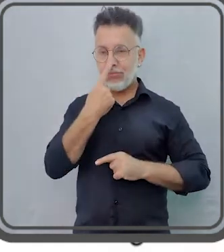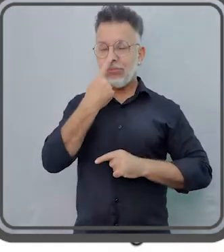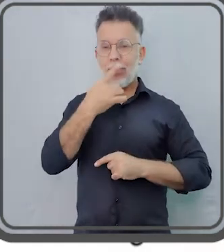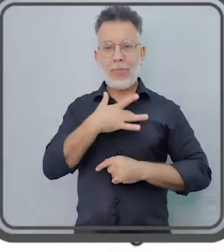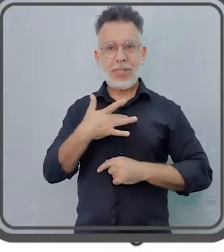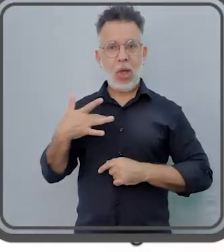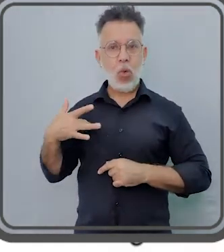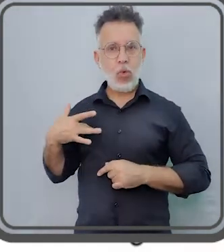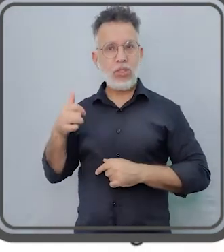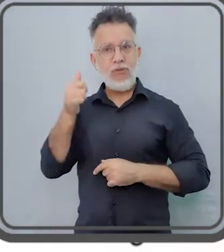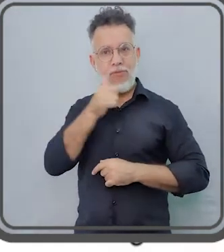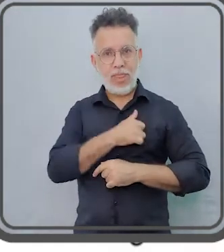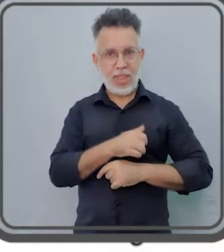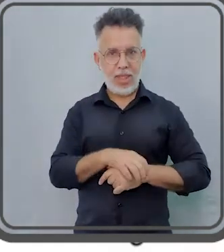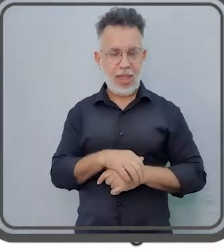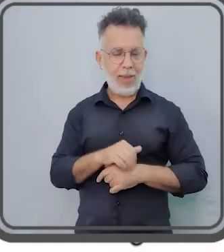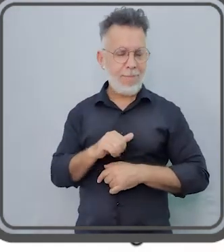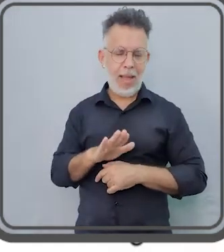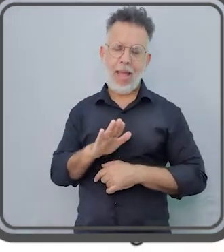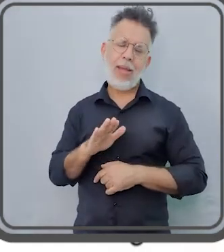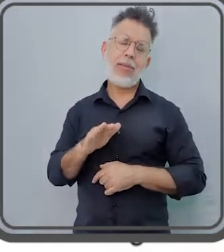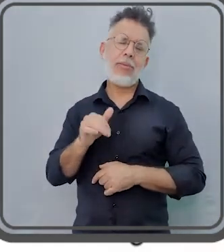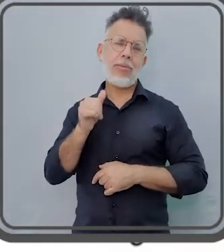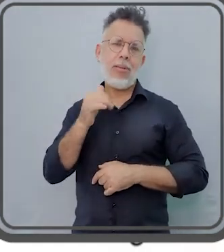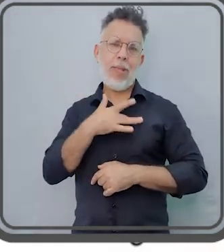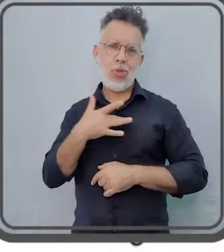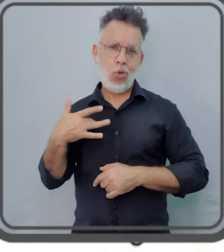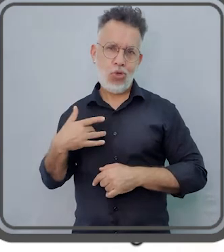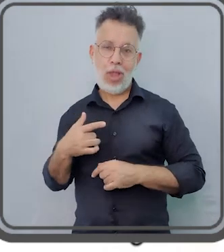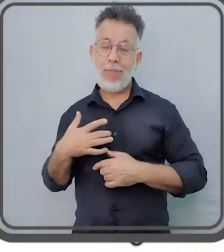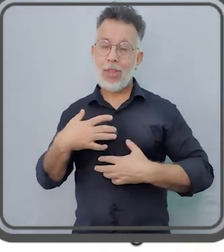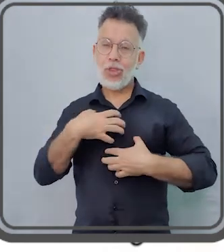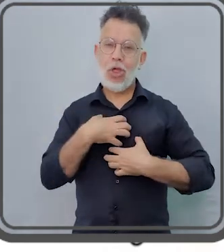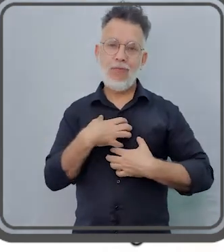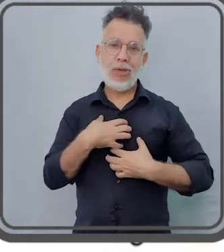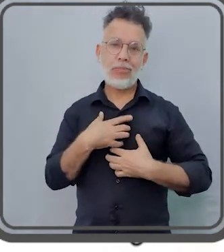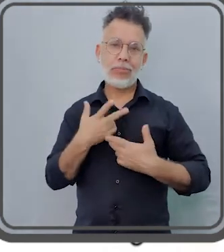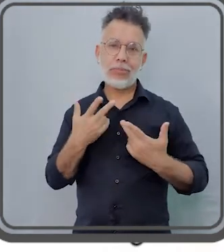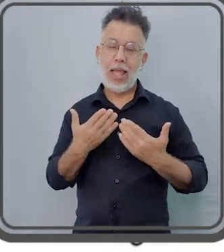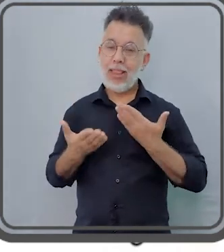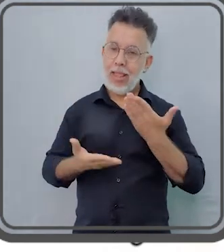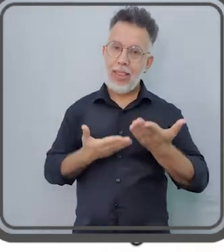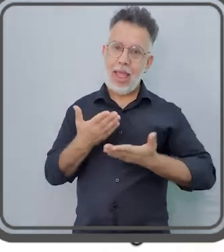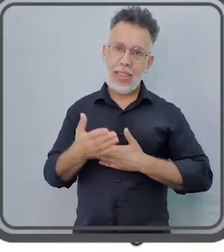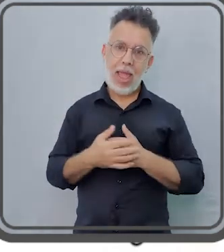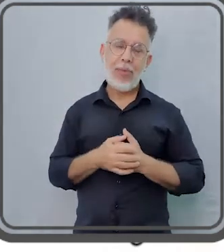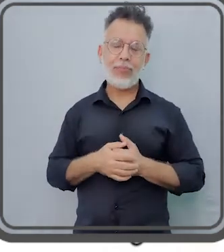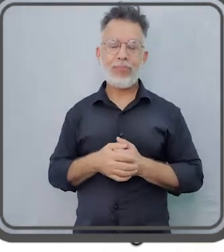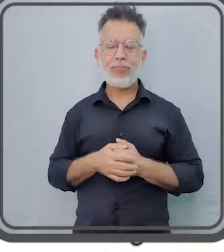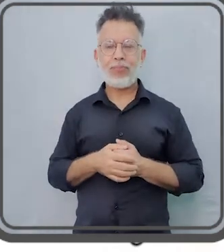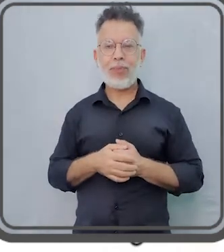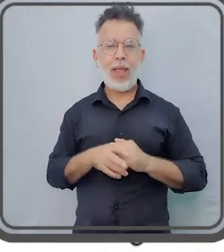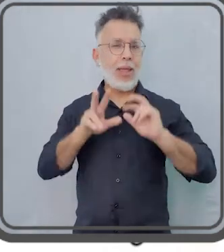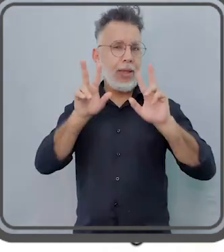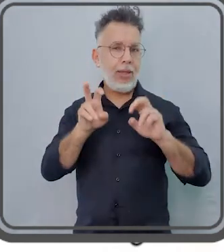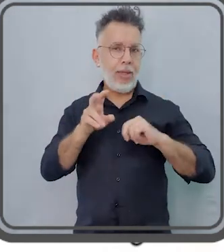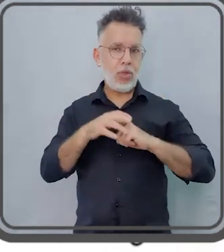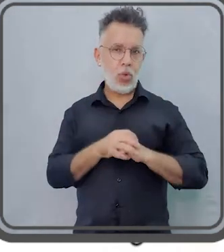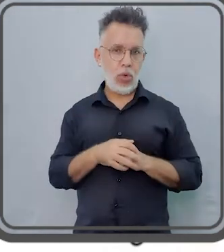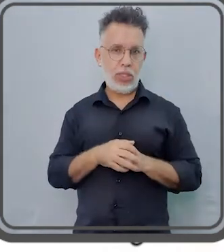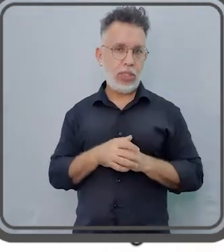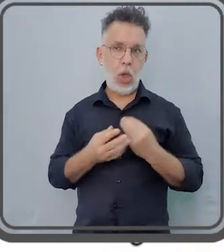que intimidade, para a saúde feminina. Então, uma nova maneira, por exemplo, de tratar questões do universo como